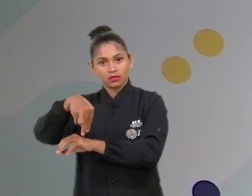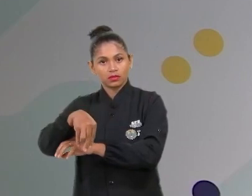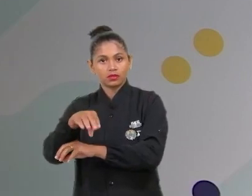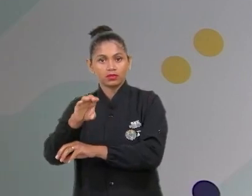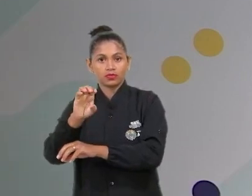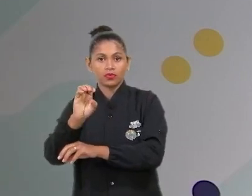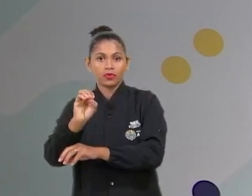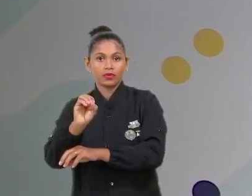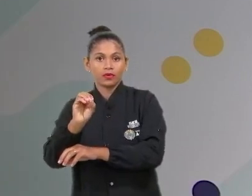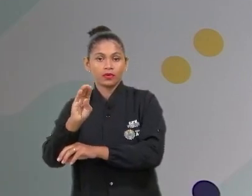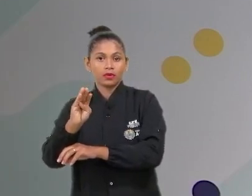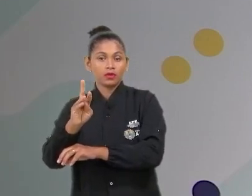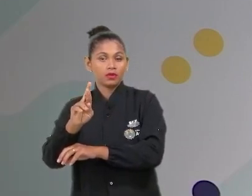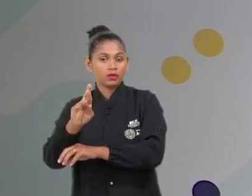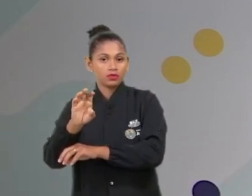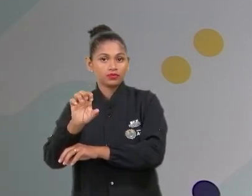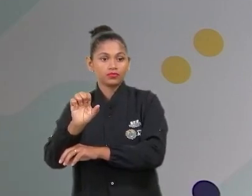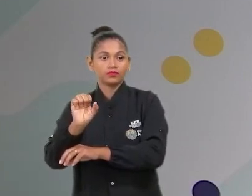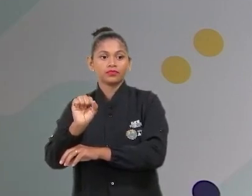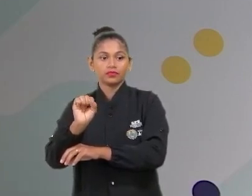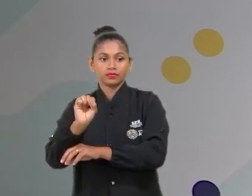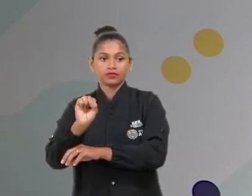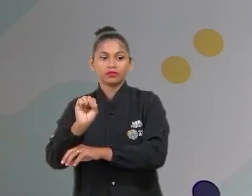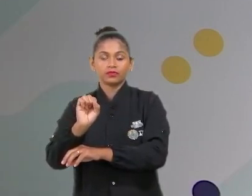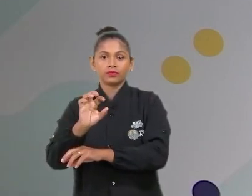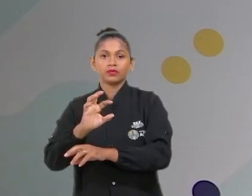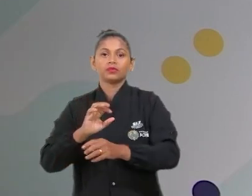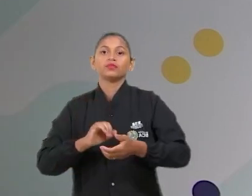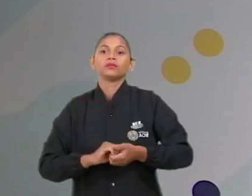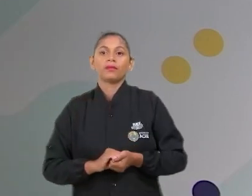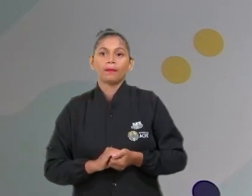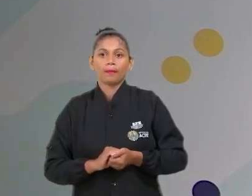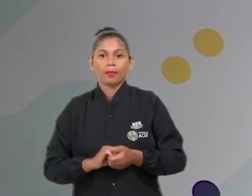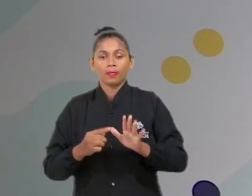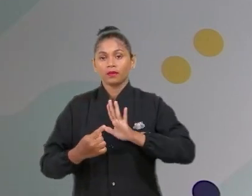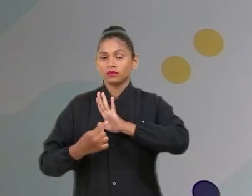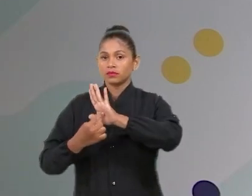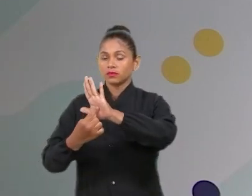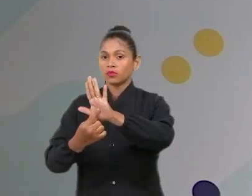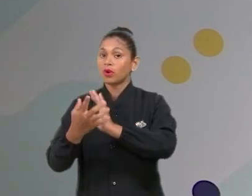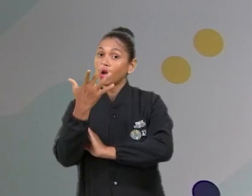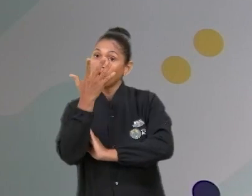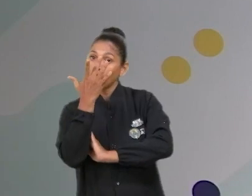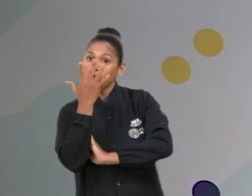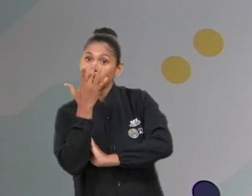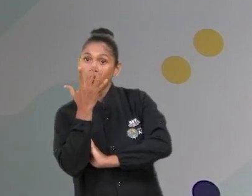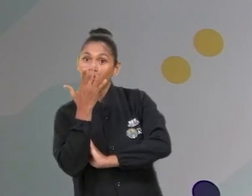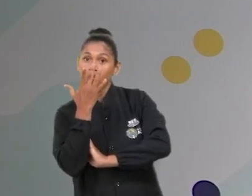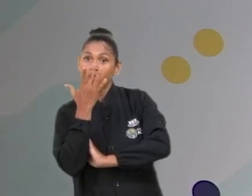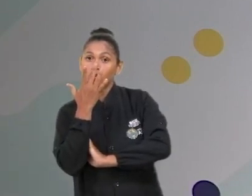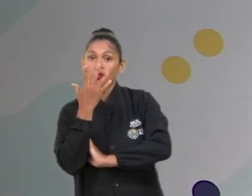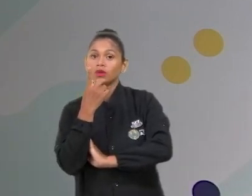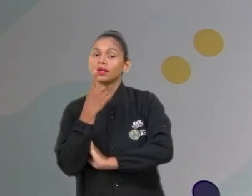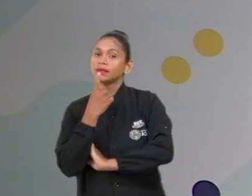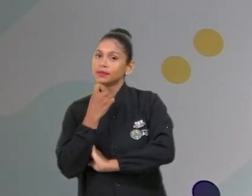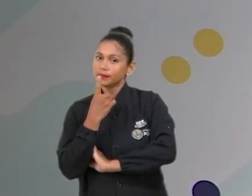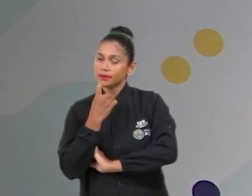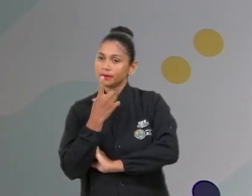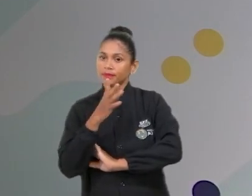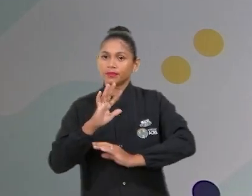eles estão presentes lá no grupo 18 da tabela periódica, representado pela coloração em vermelho.